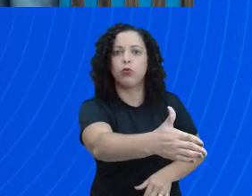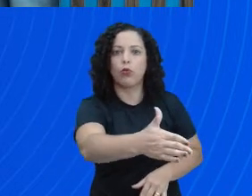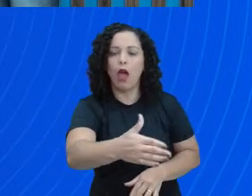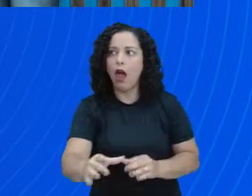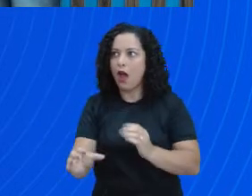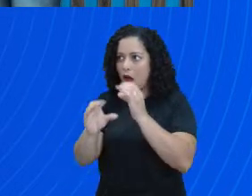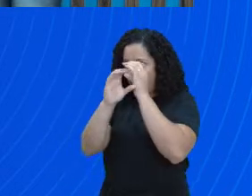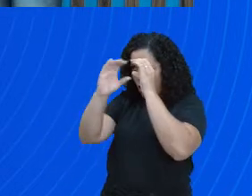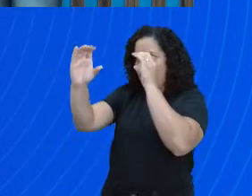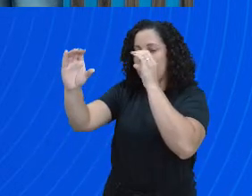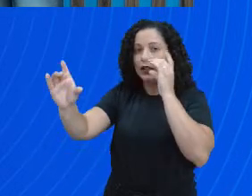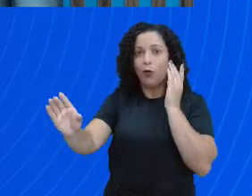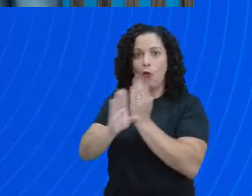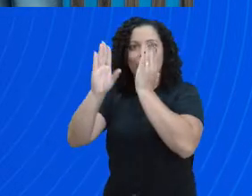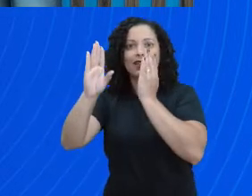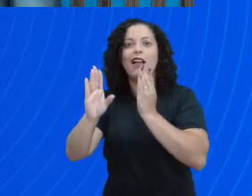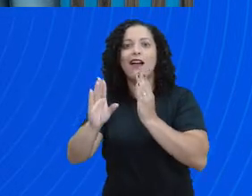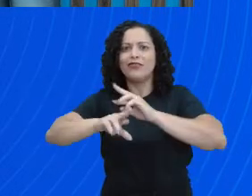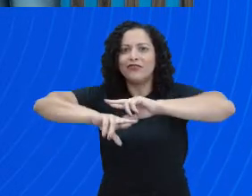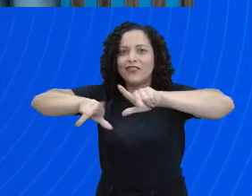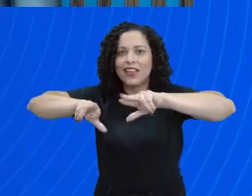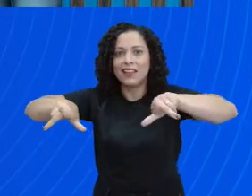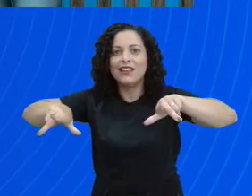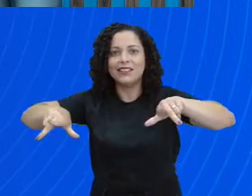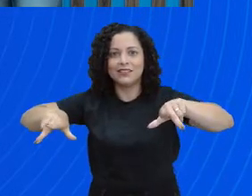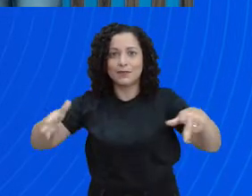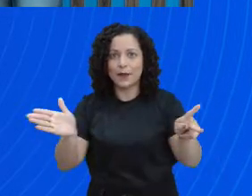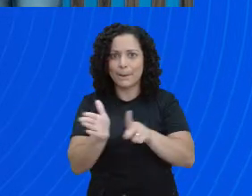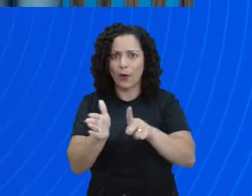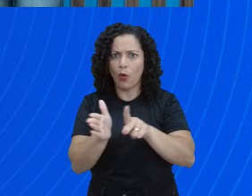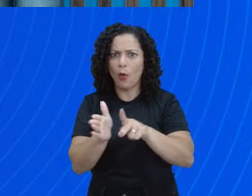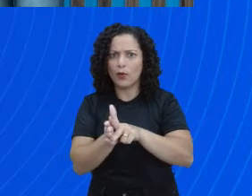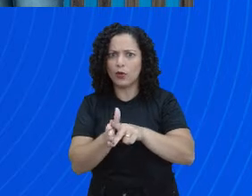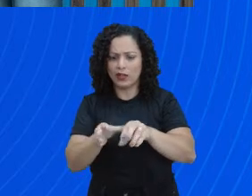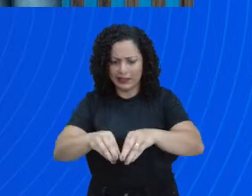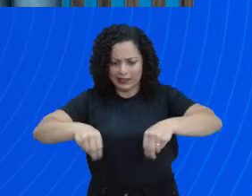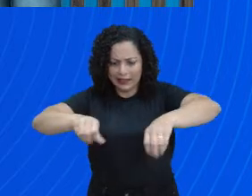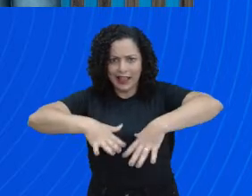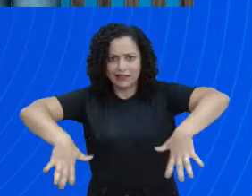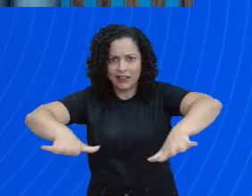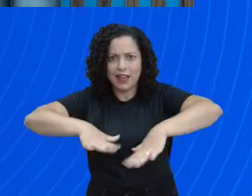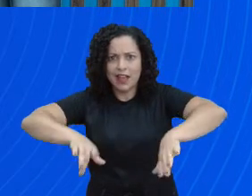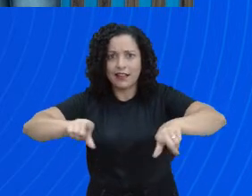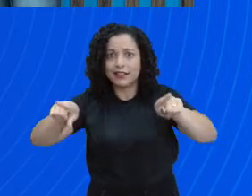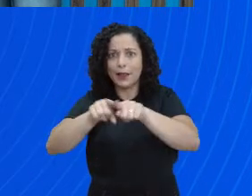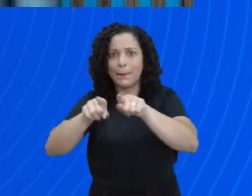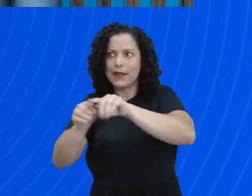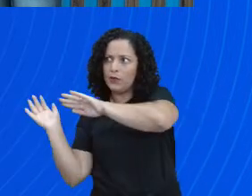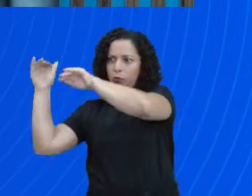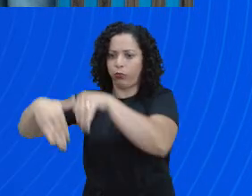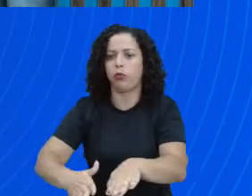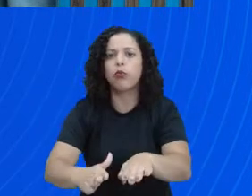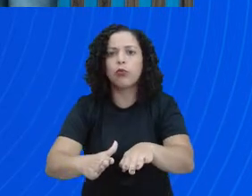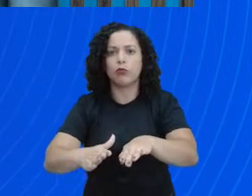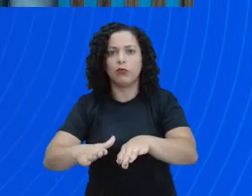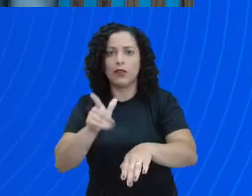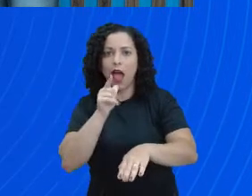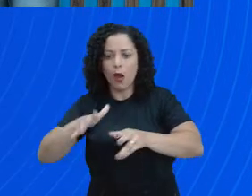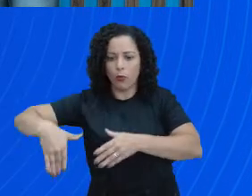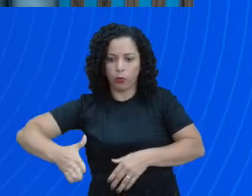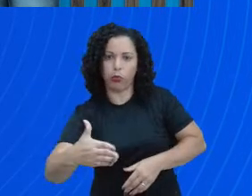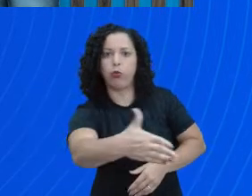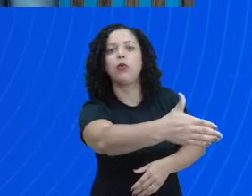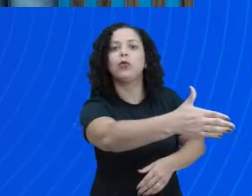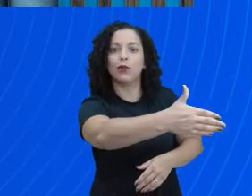espécie que estava sendo catalogada como terrestre, que tinha hábitos, né, aquáticos. E aí, chegando na ilha, ele foi